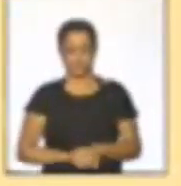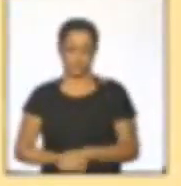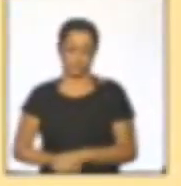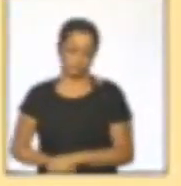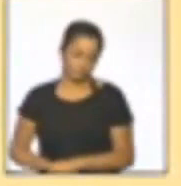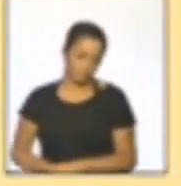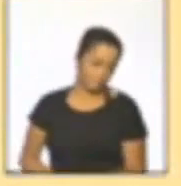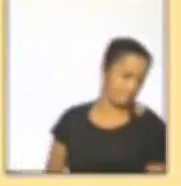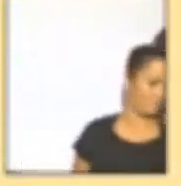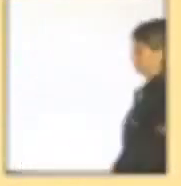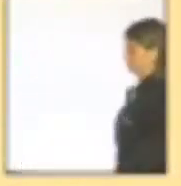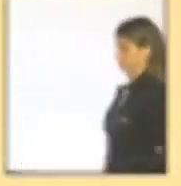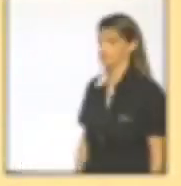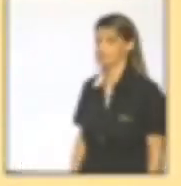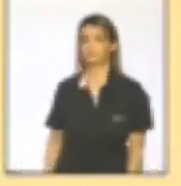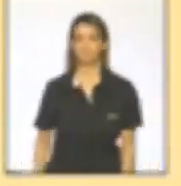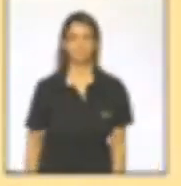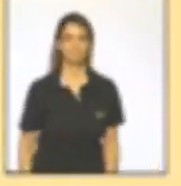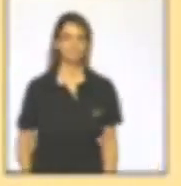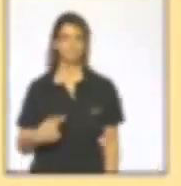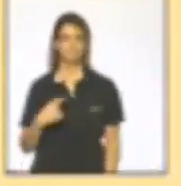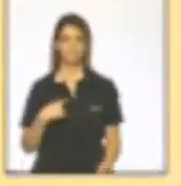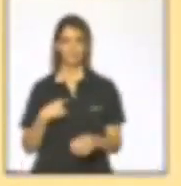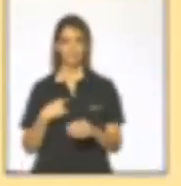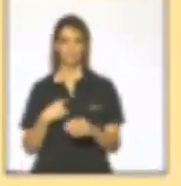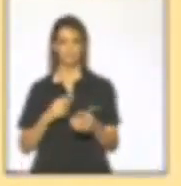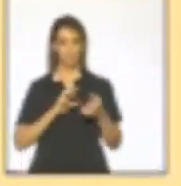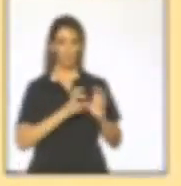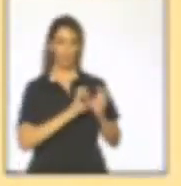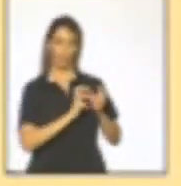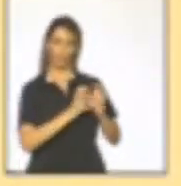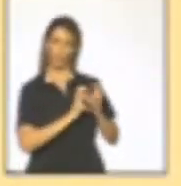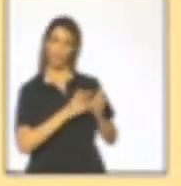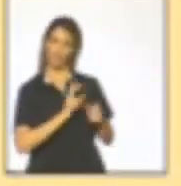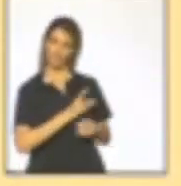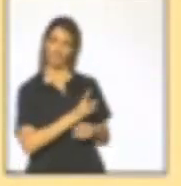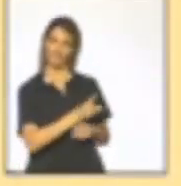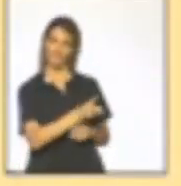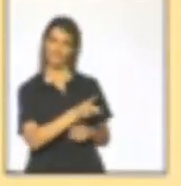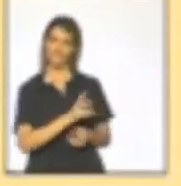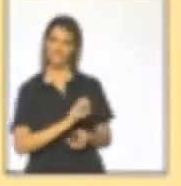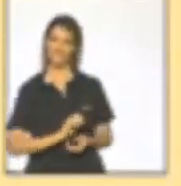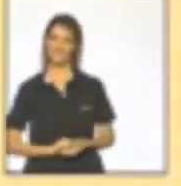Enquanto isso, eu vou montando o cubo mágico.